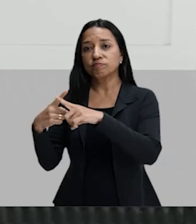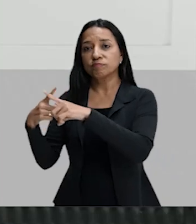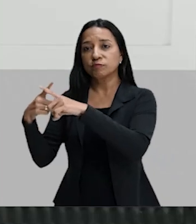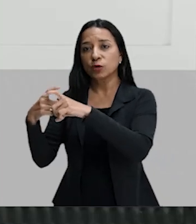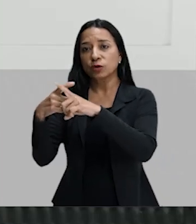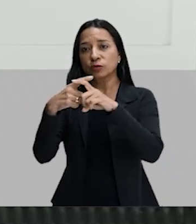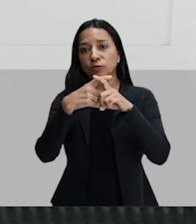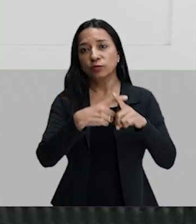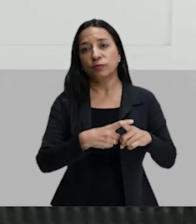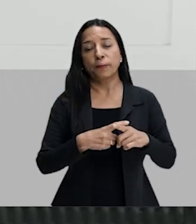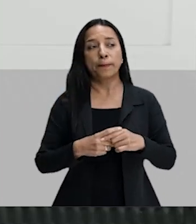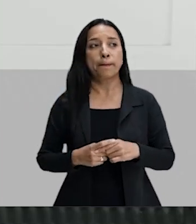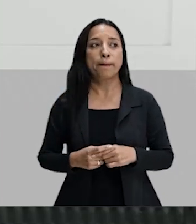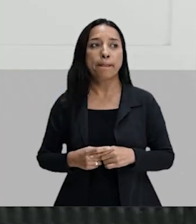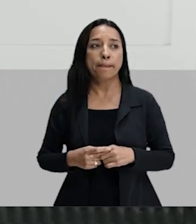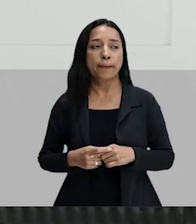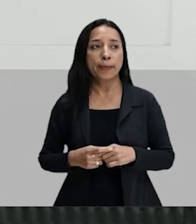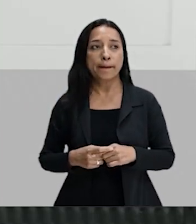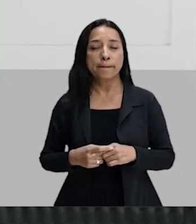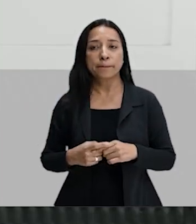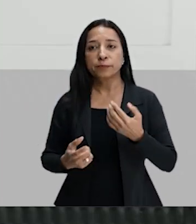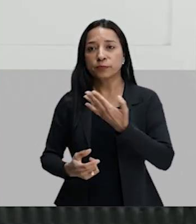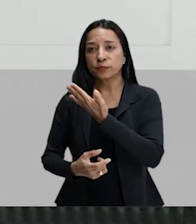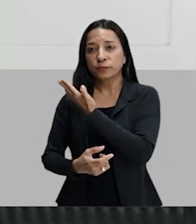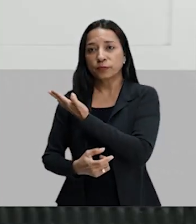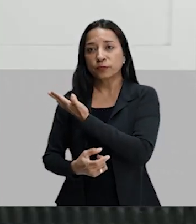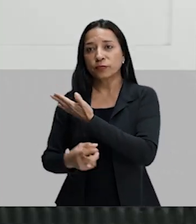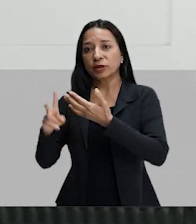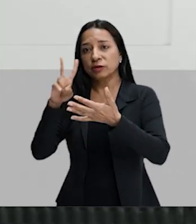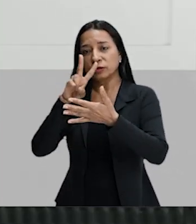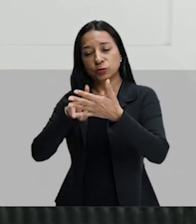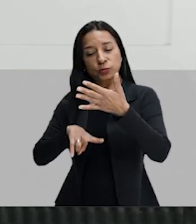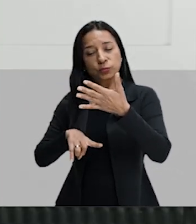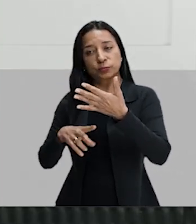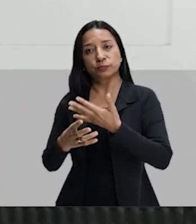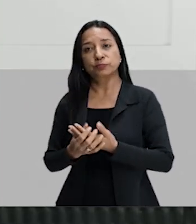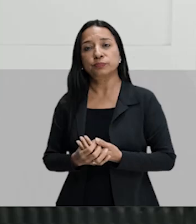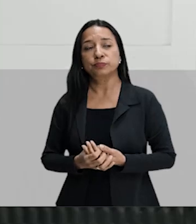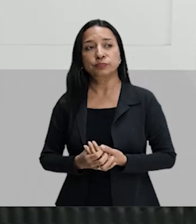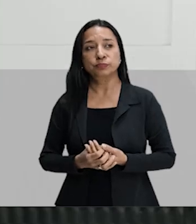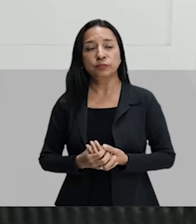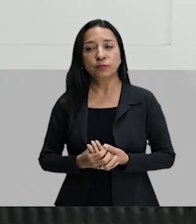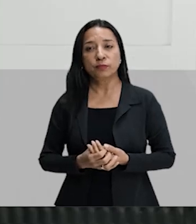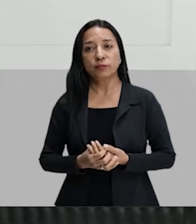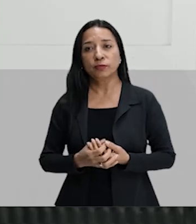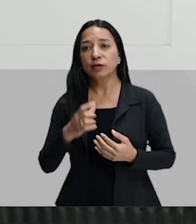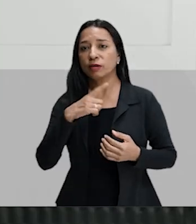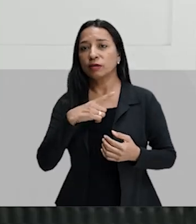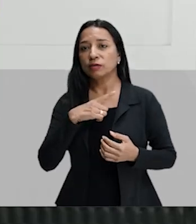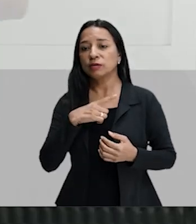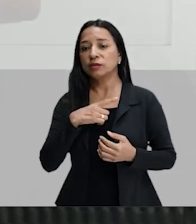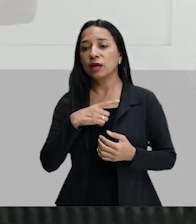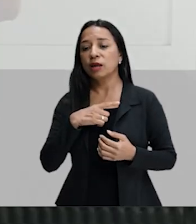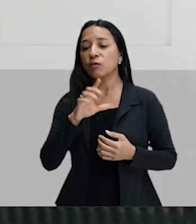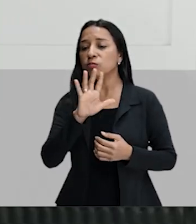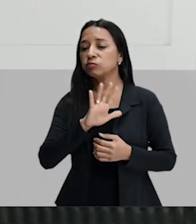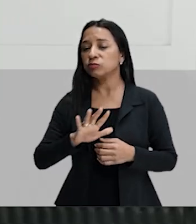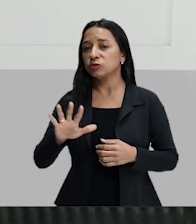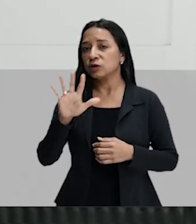Indicamos por px a expressão. Turminha, aqui nós temos a forma geral